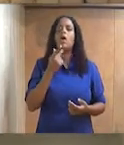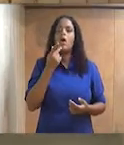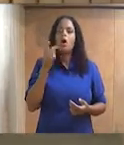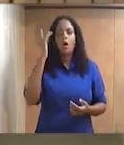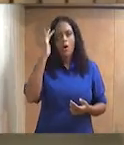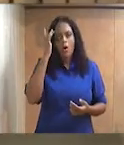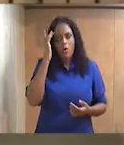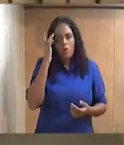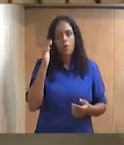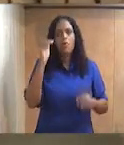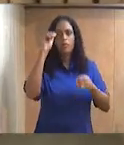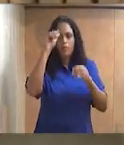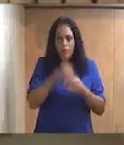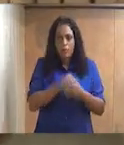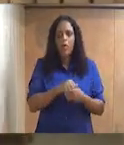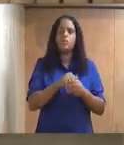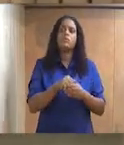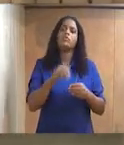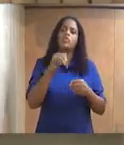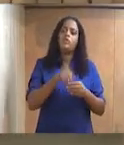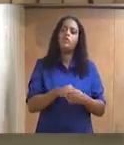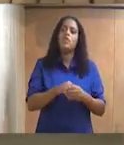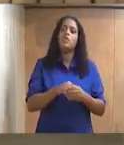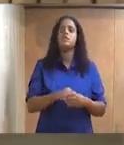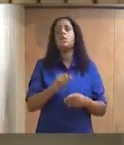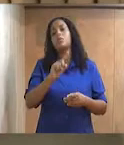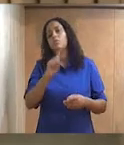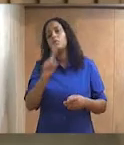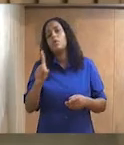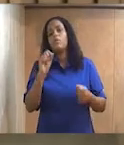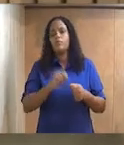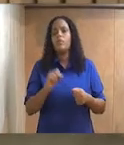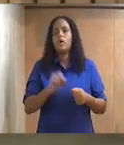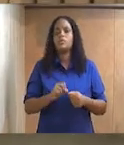consciência, mas meu voto hoje já não faz diferença.